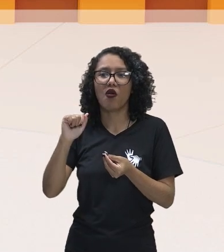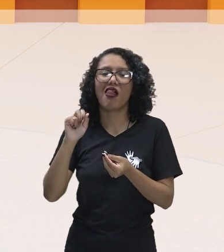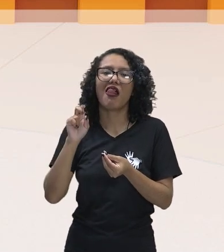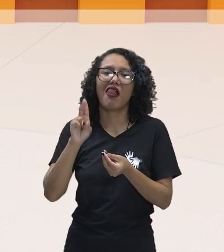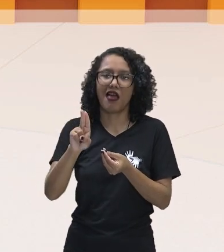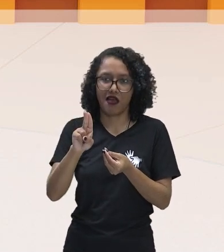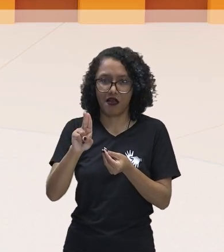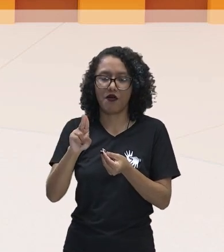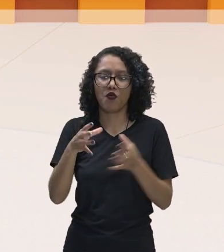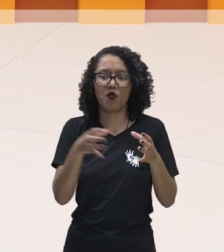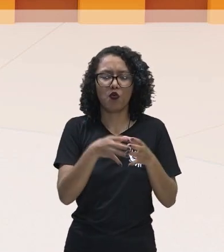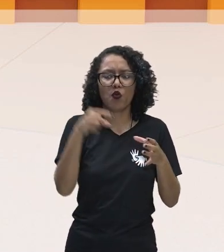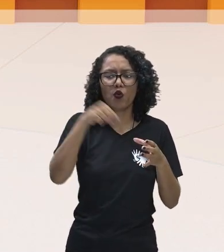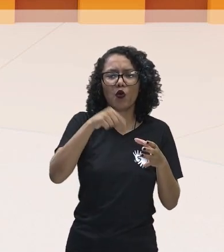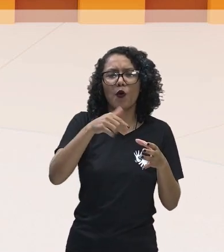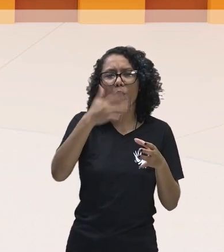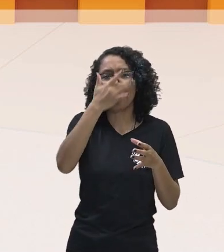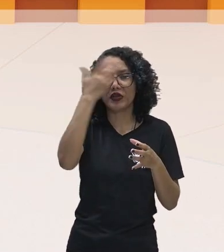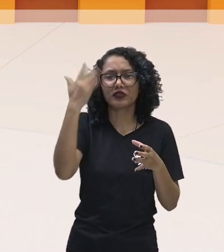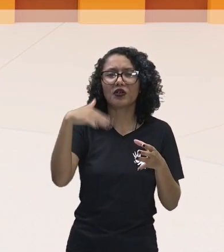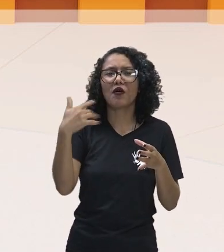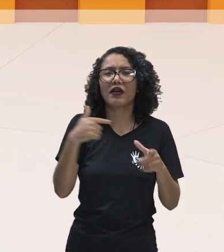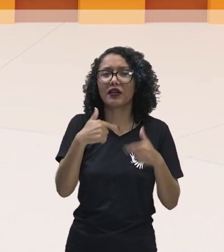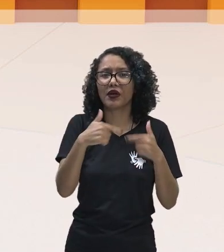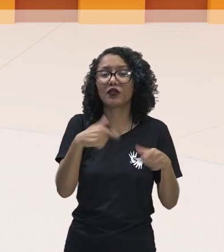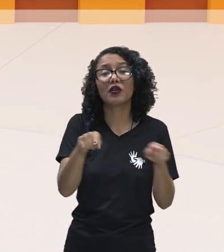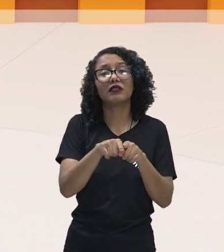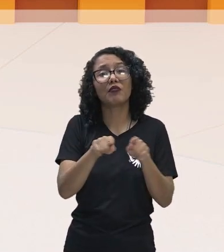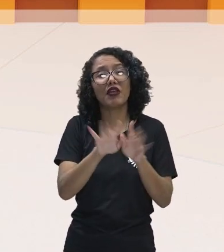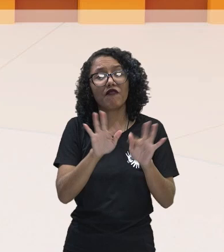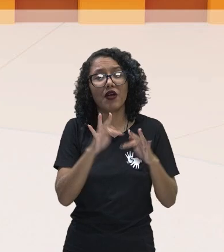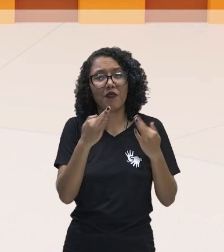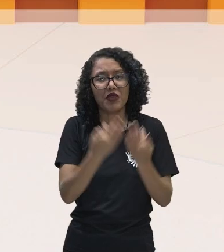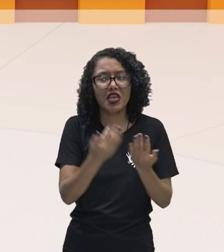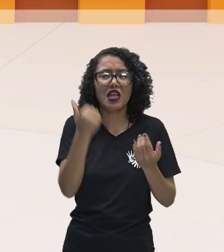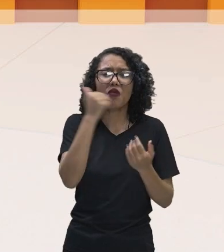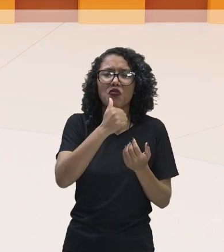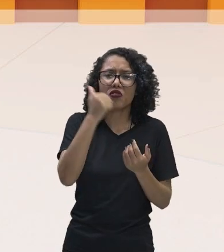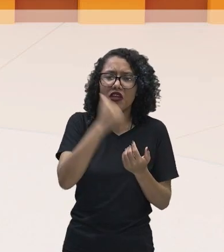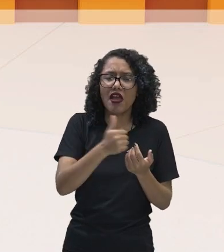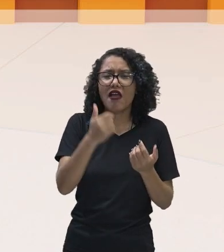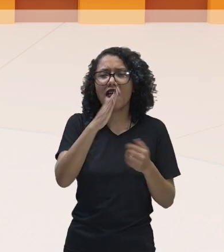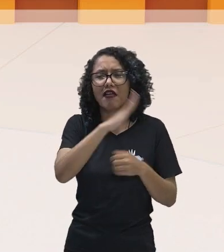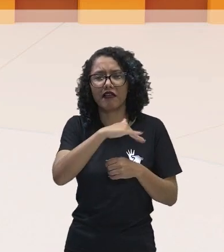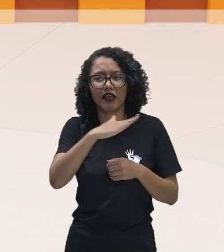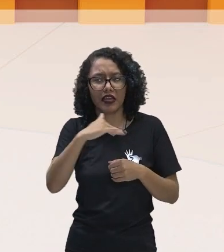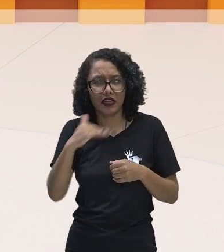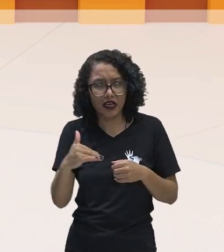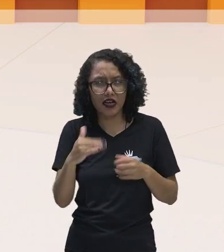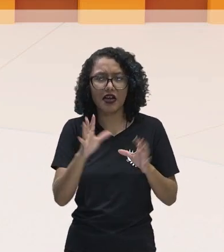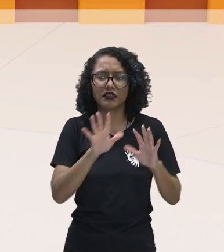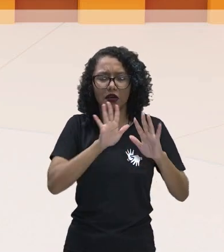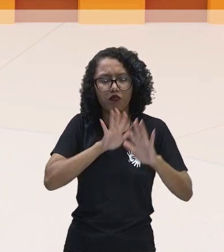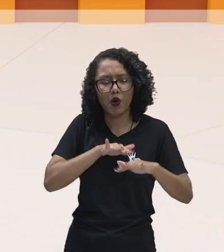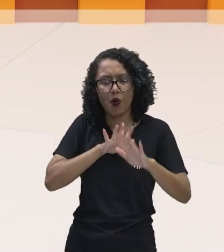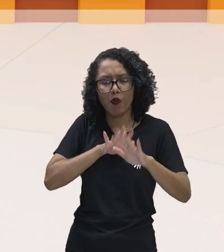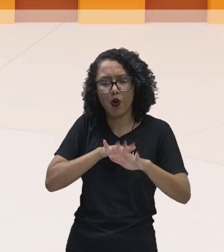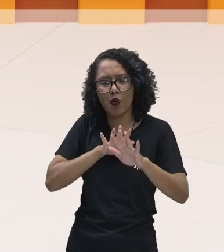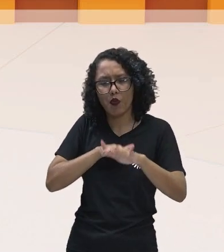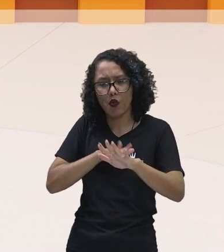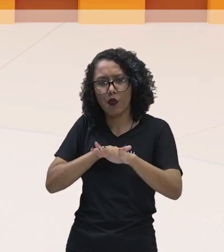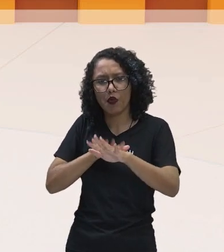por trabalhadores e seus familiares. Então, haviam mulheres, haviam crianças que estavam marchando,